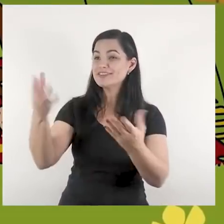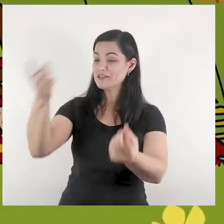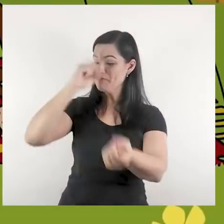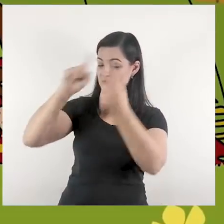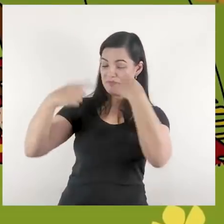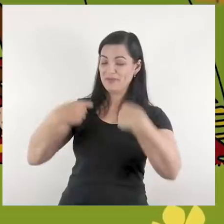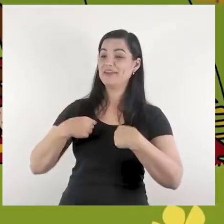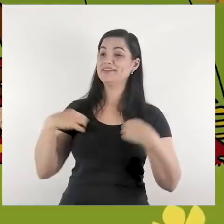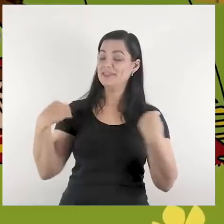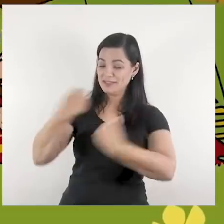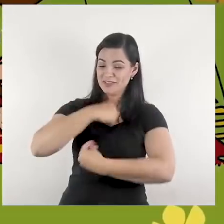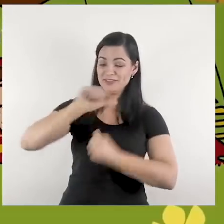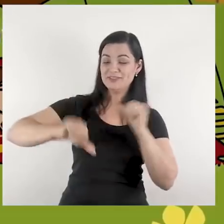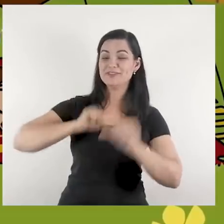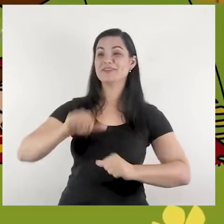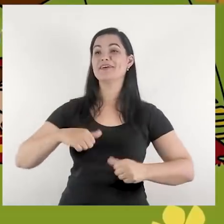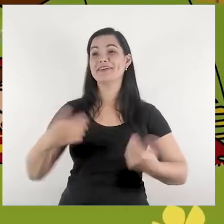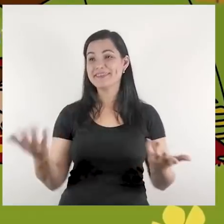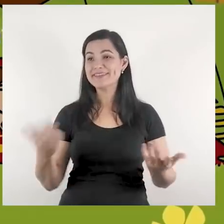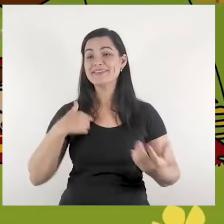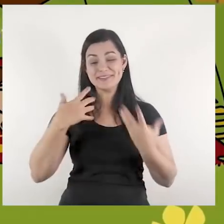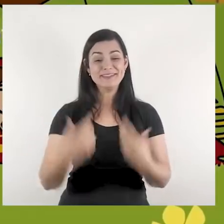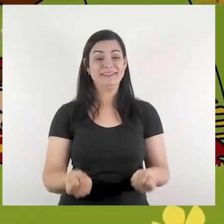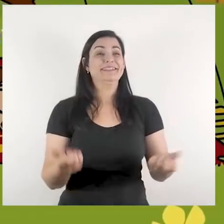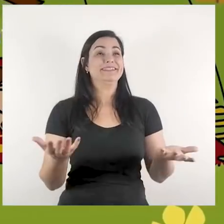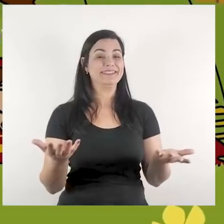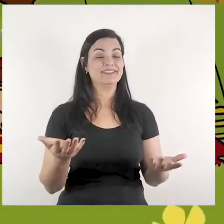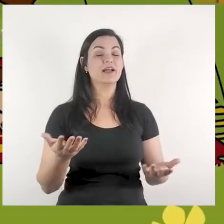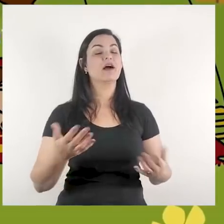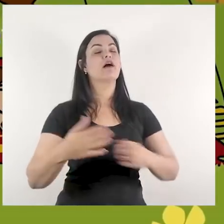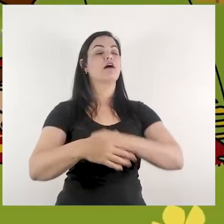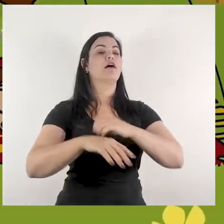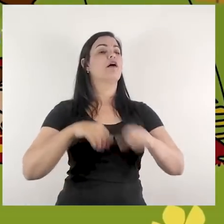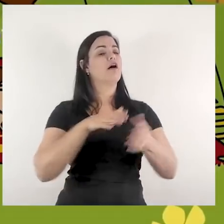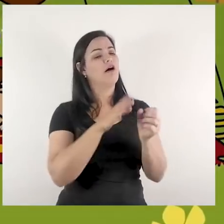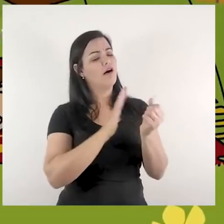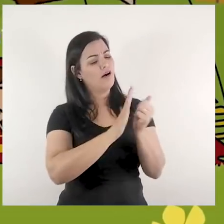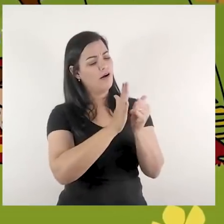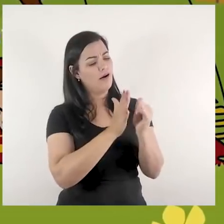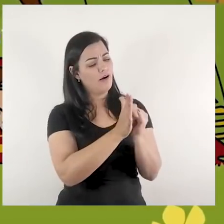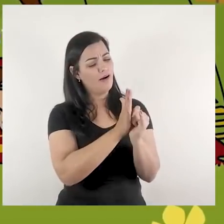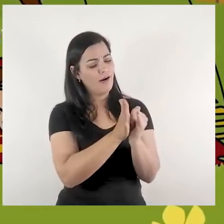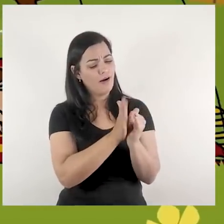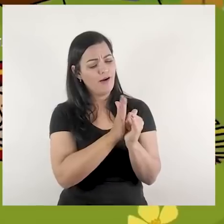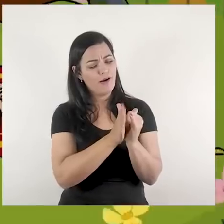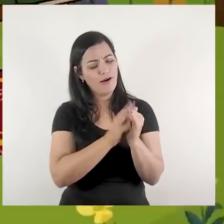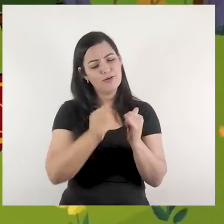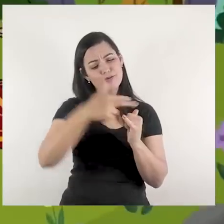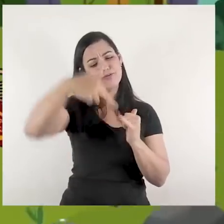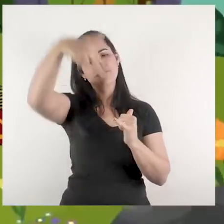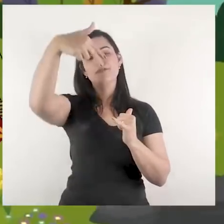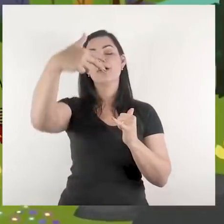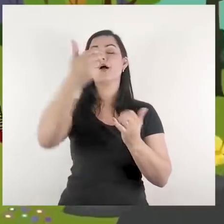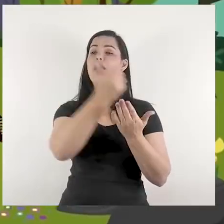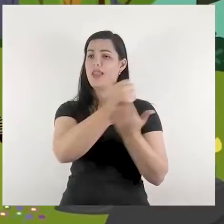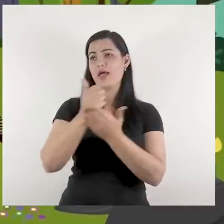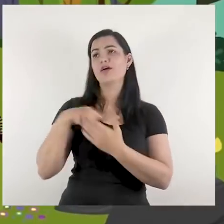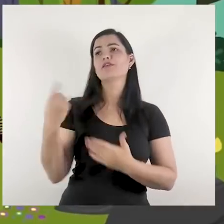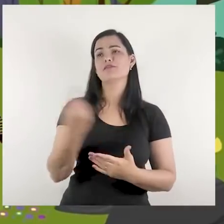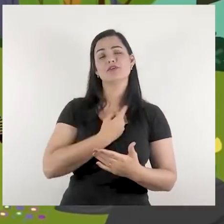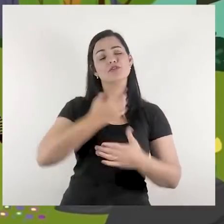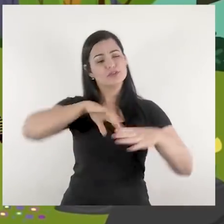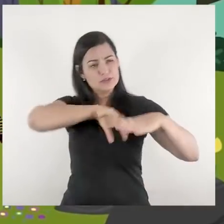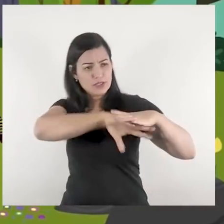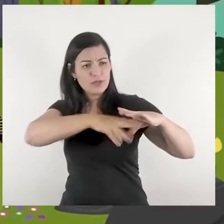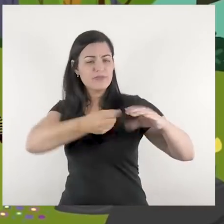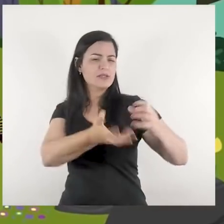na missão. Oh, gênio da lâmpada! Desejo que nos leve em busca da Caverna das Maravilhas! Seu desejo é uma